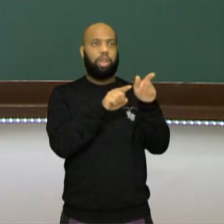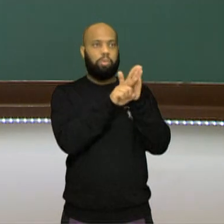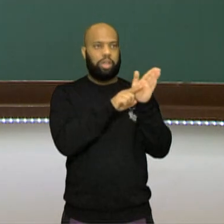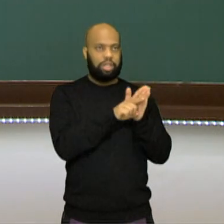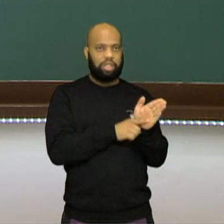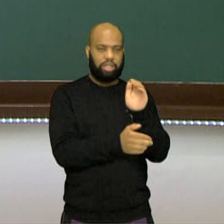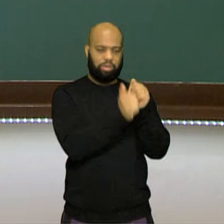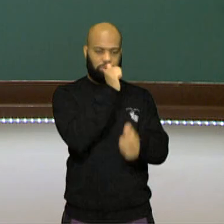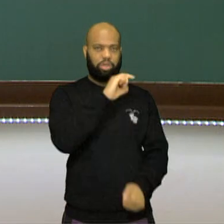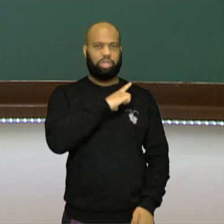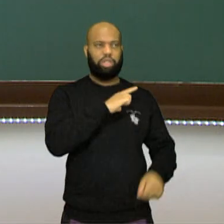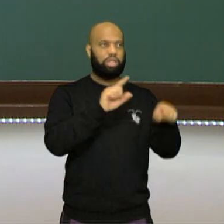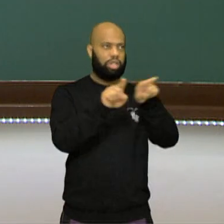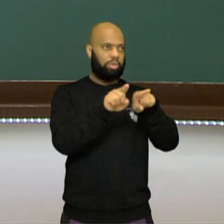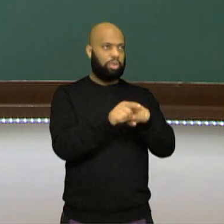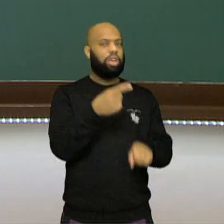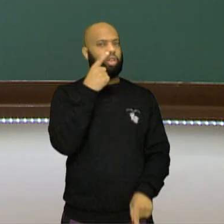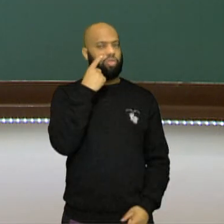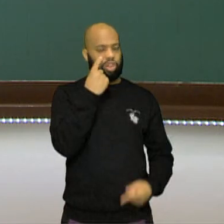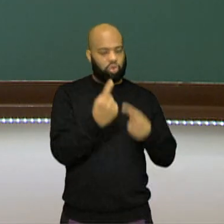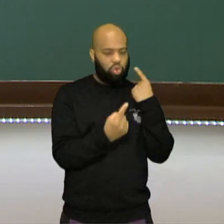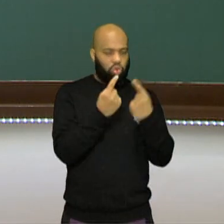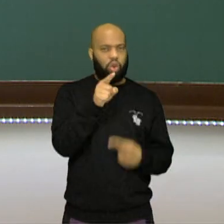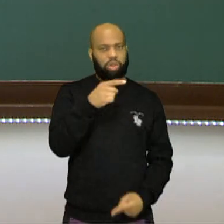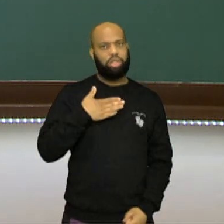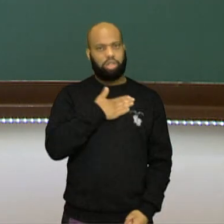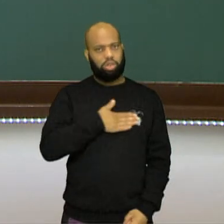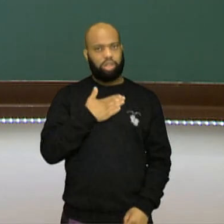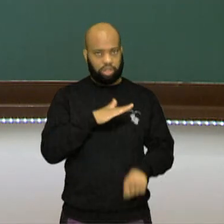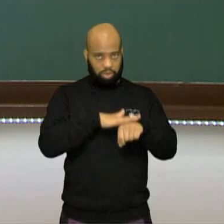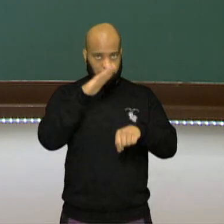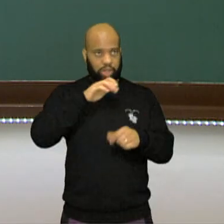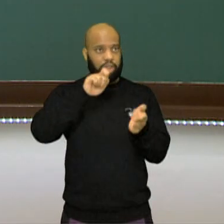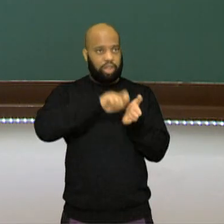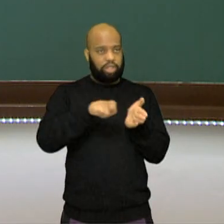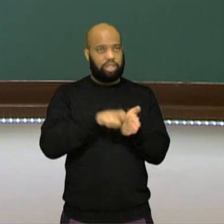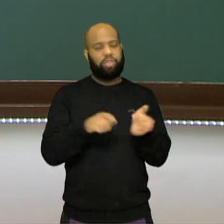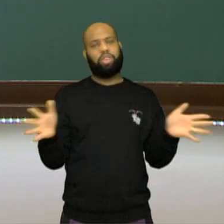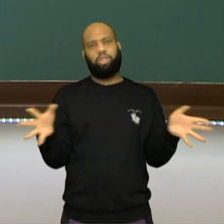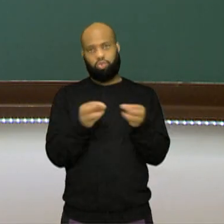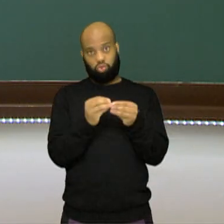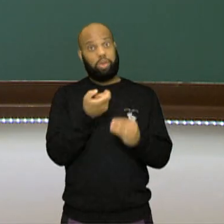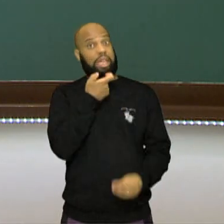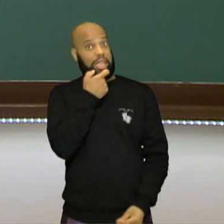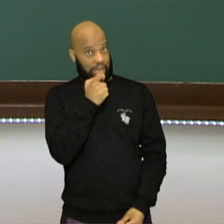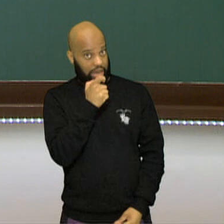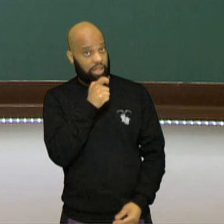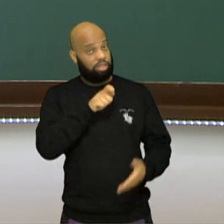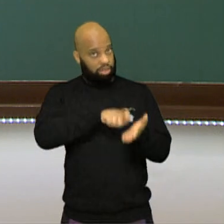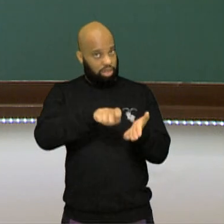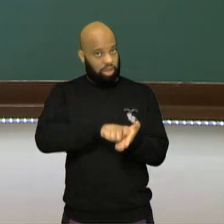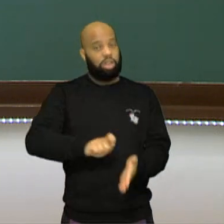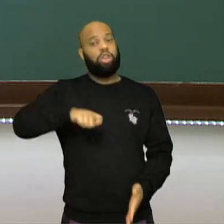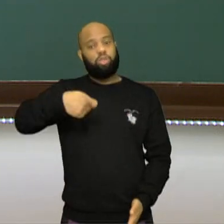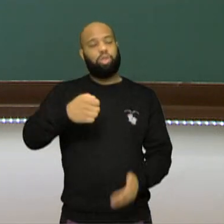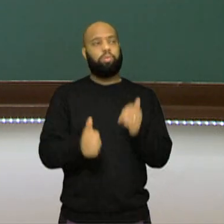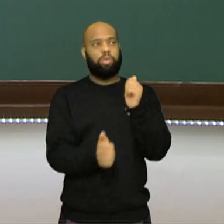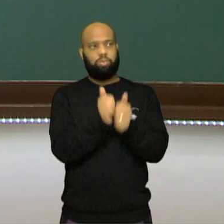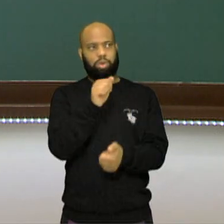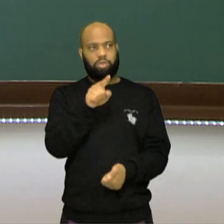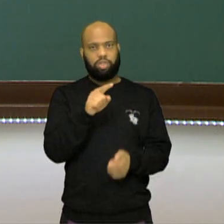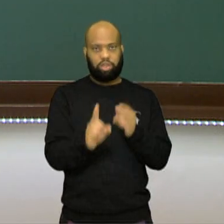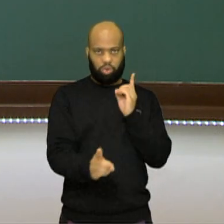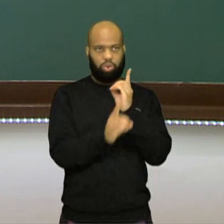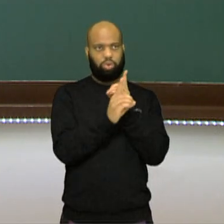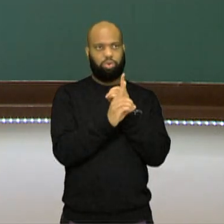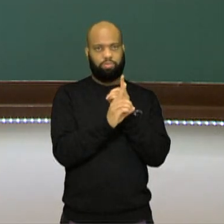tem. Veja lá qual que você achou mais interessante e escreva um resuminho, em inglês, é claro, sobre esse esporte que você achou. O